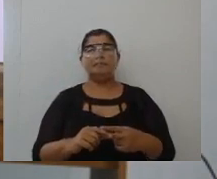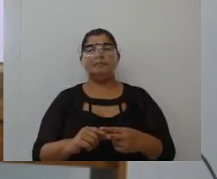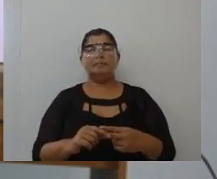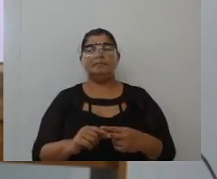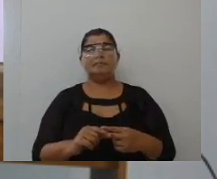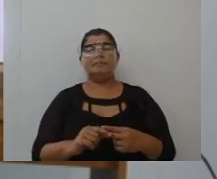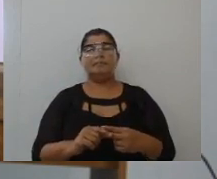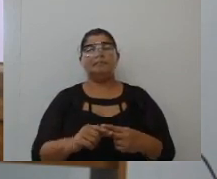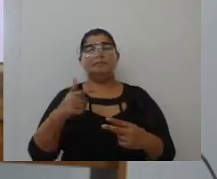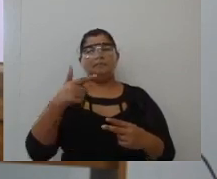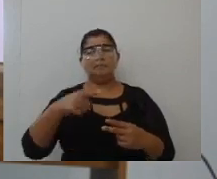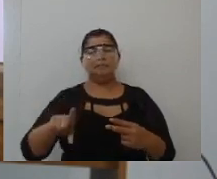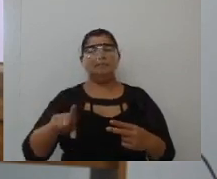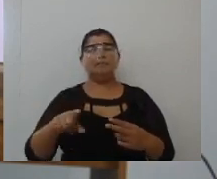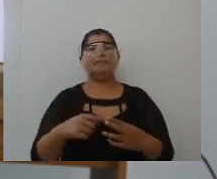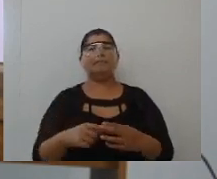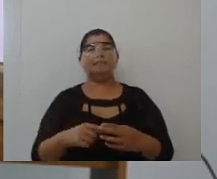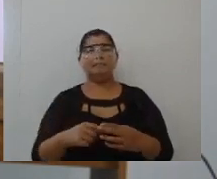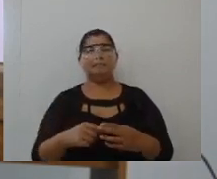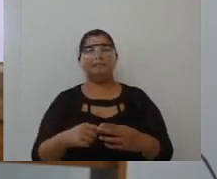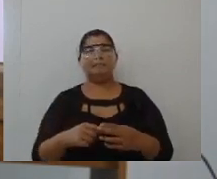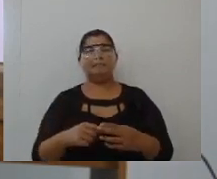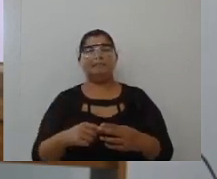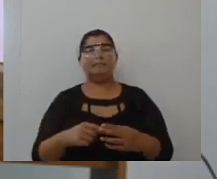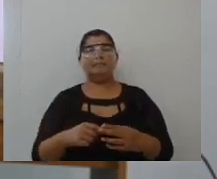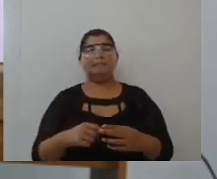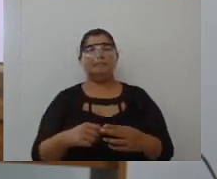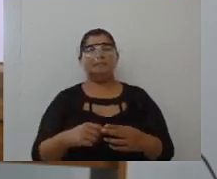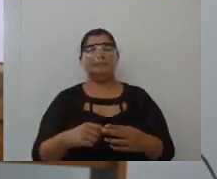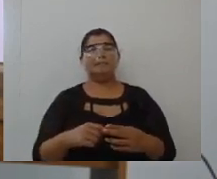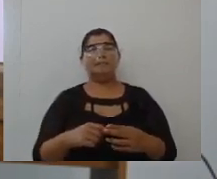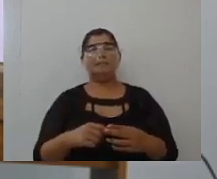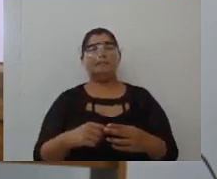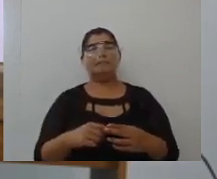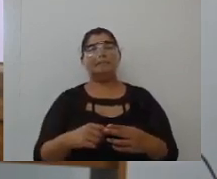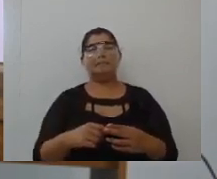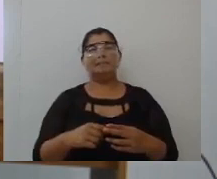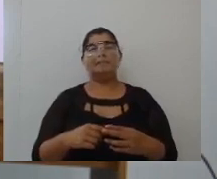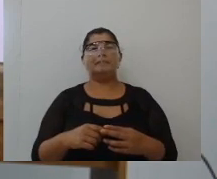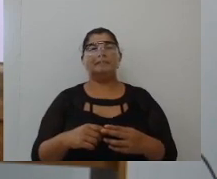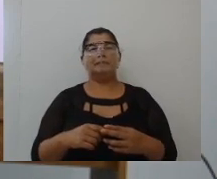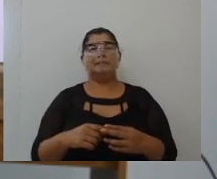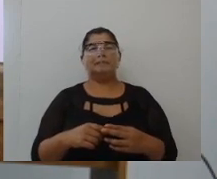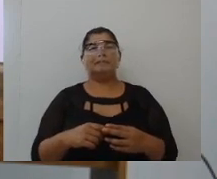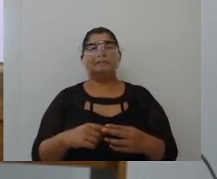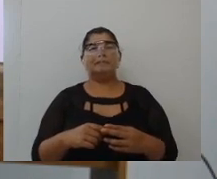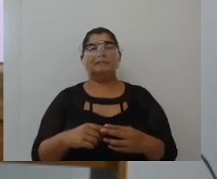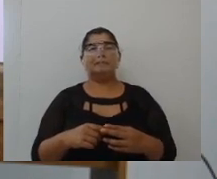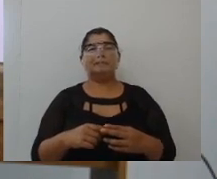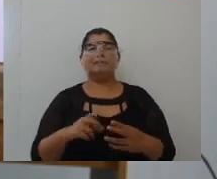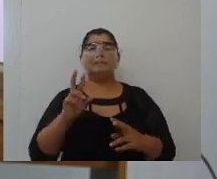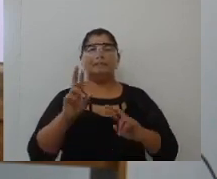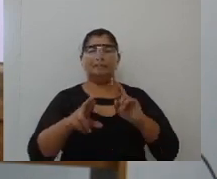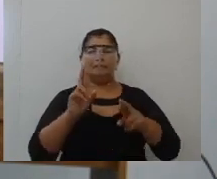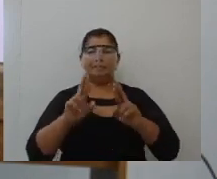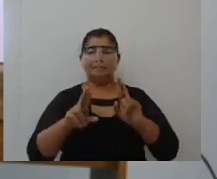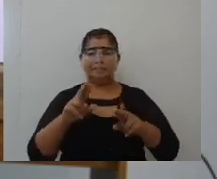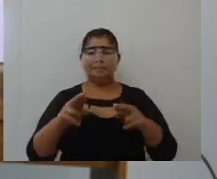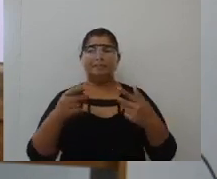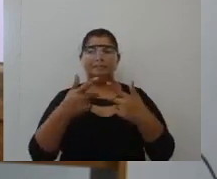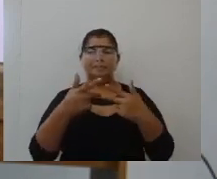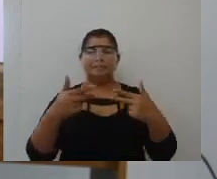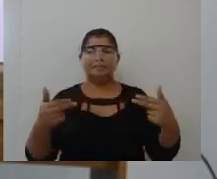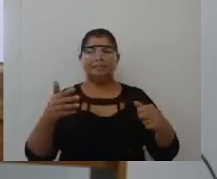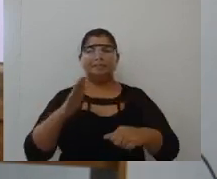Deixa eu ver se tem mais alguém aqui. Tem, o pessoal mandando mensagem. Maravilha. Gente, eu vou agora responder umas questões com